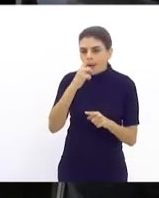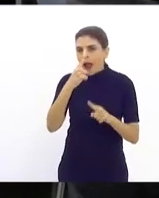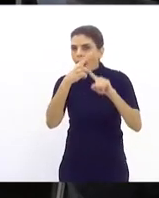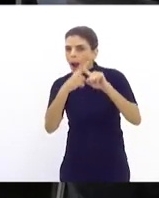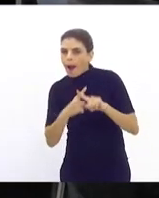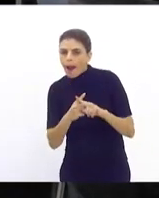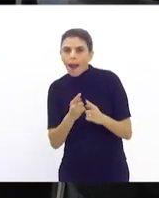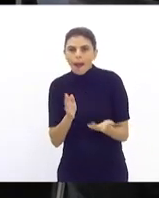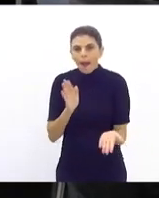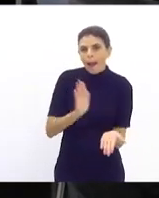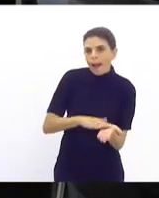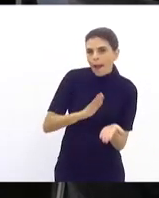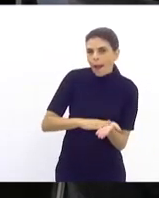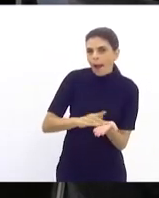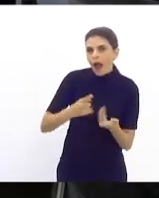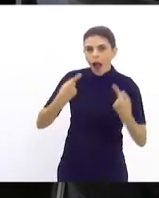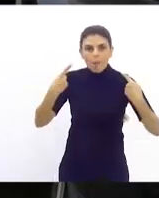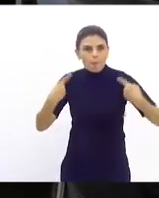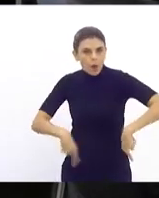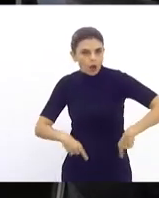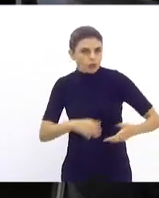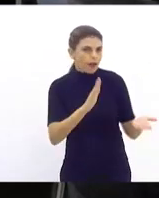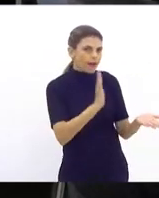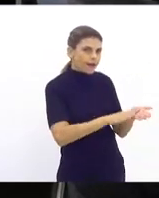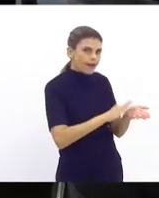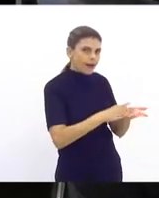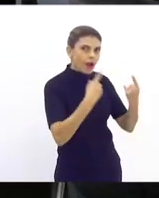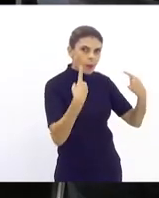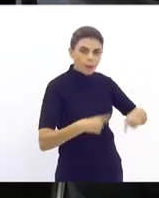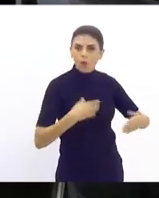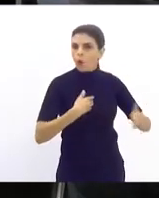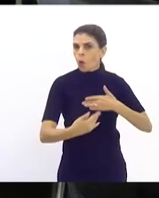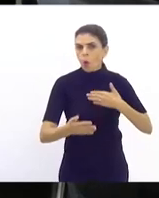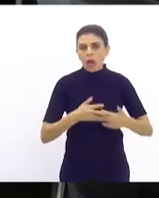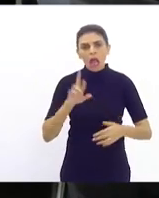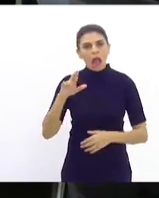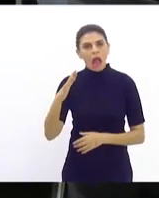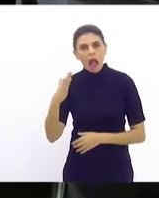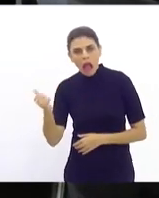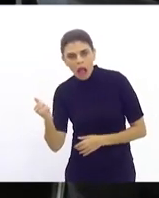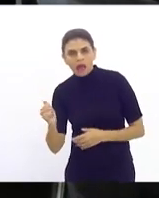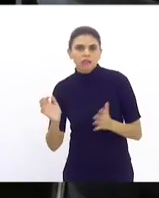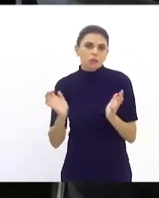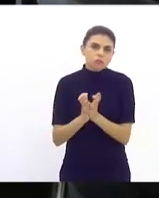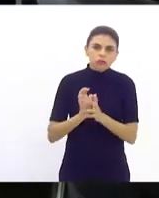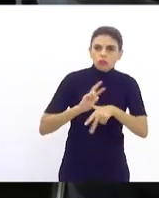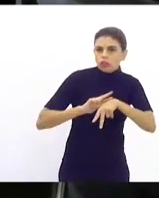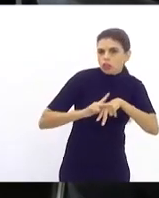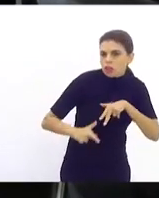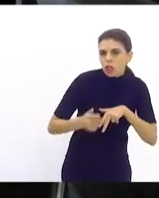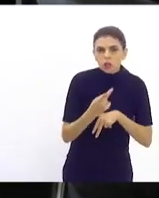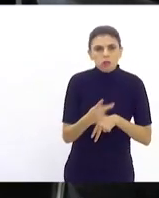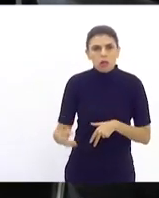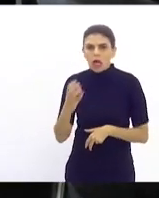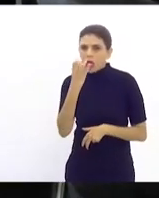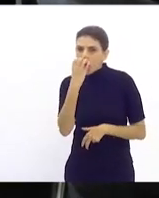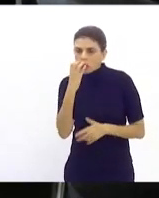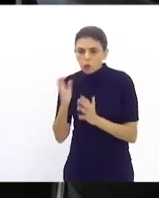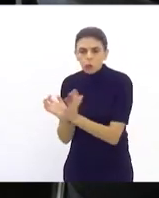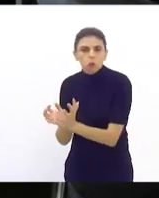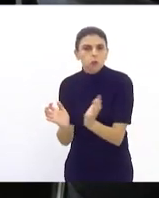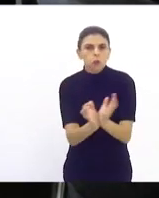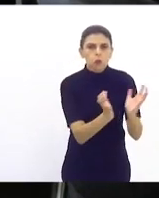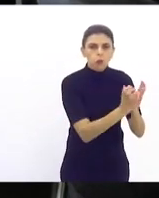apostas, ofertas de brindes ou promoções, qualquer que seja a raça, linhagem, variante ou categoria canina ao qual estes